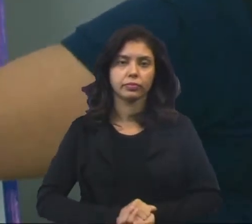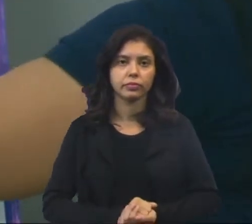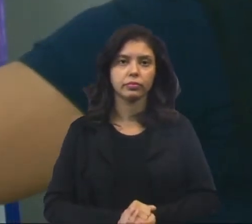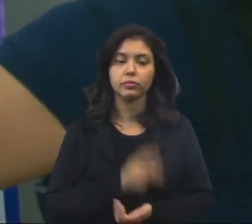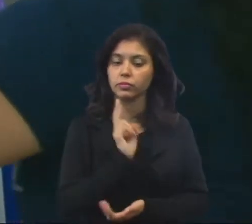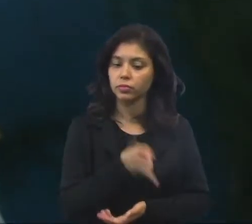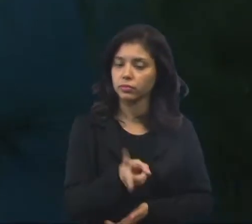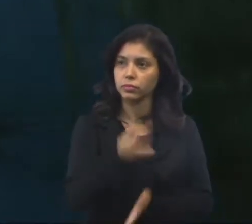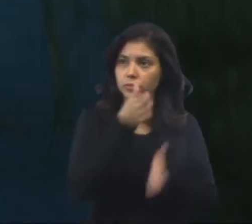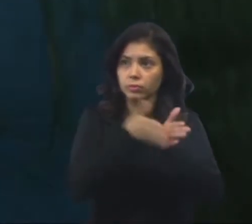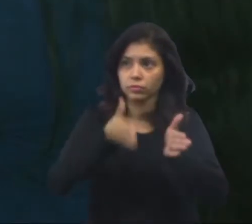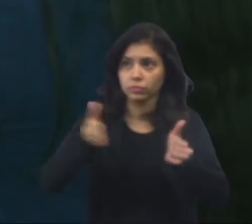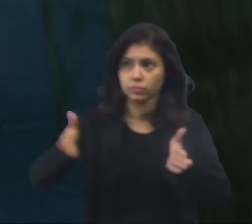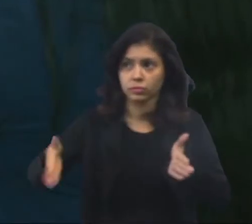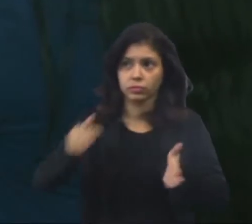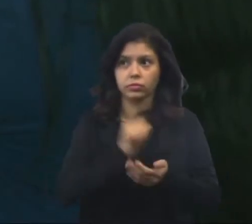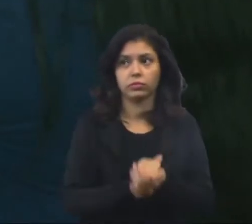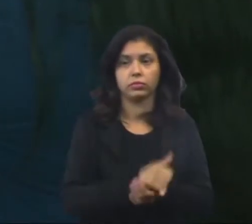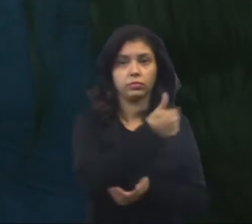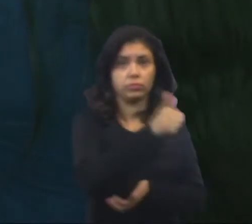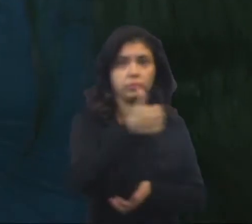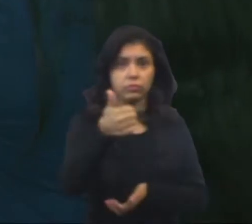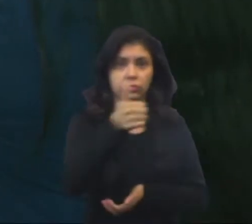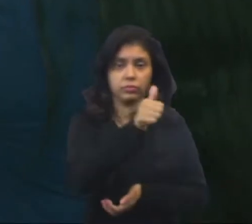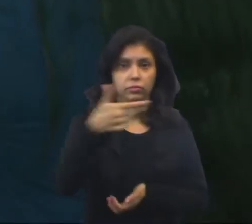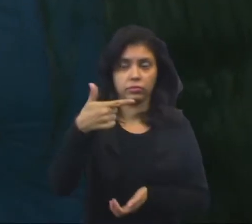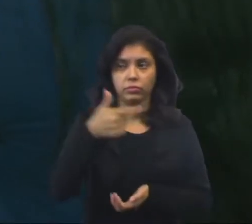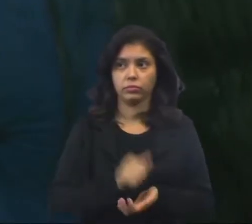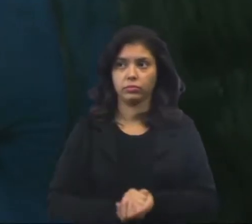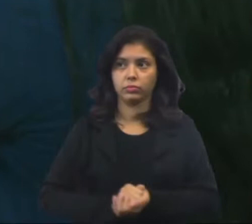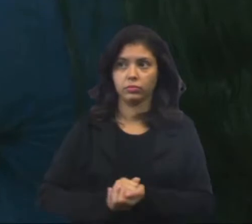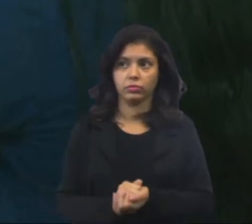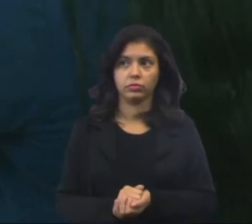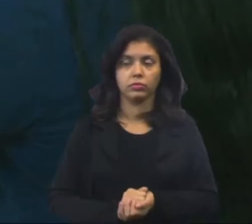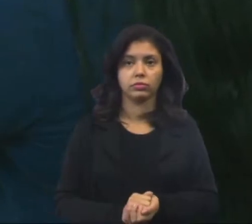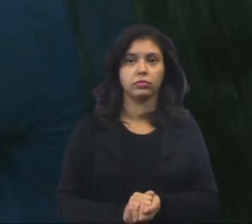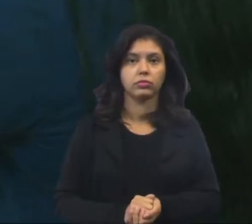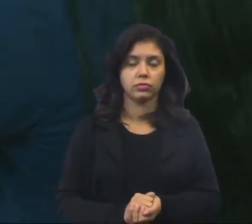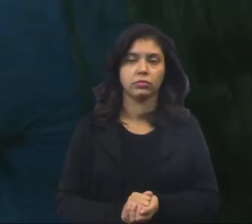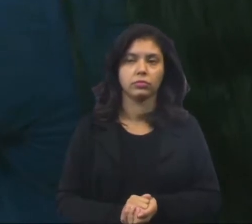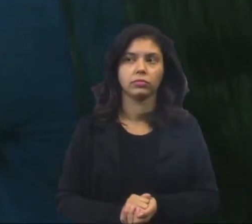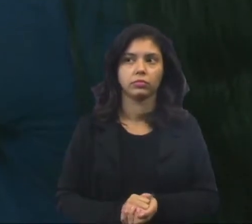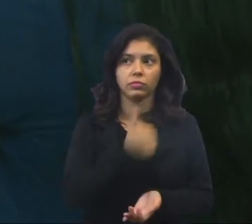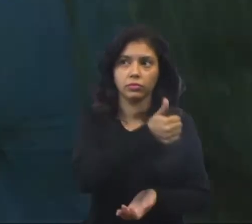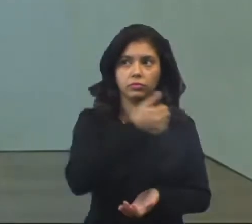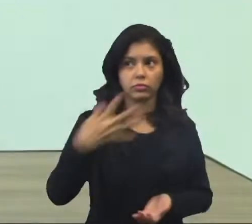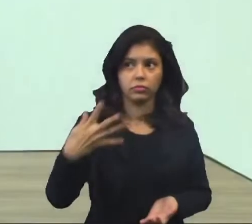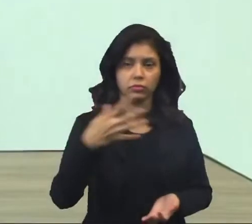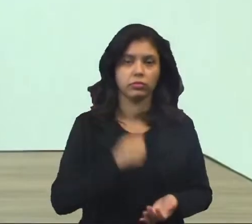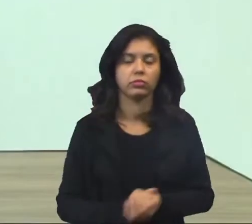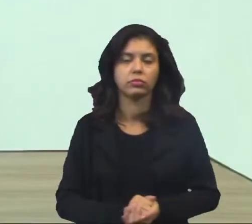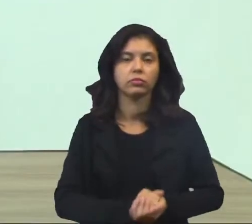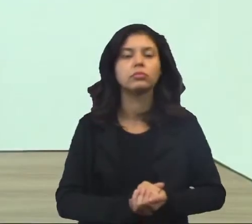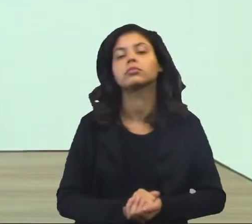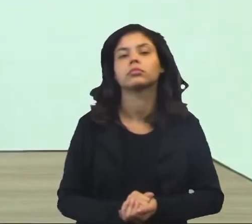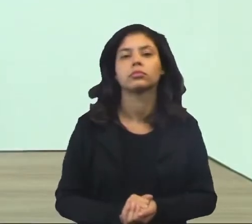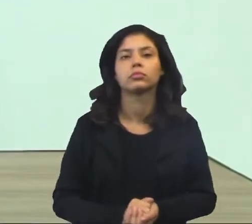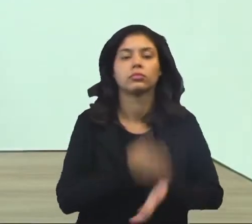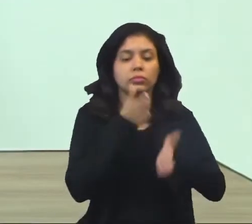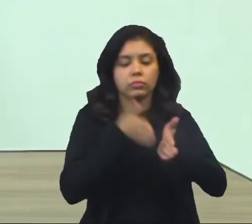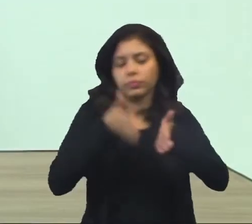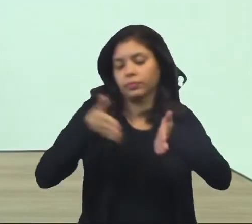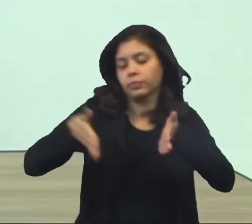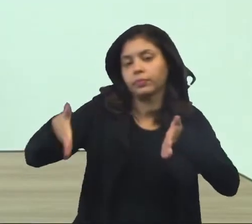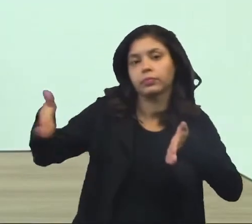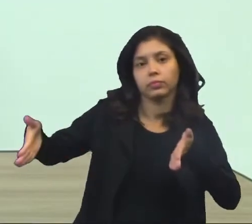E assim eu continuo, ó. 11, 12, de 2 em 2. Sempre de 2 em 2, tá? Eu estou obedecendo